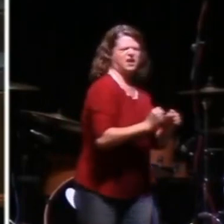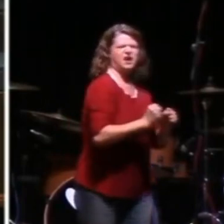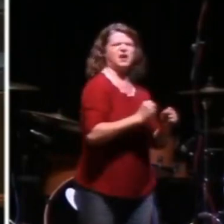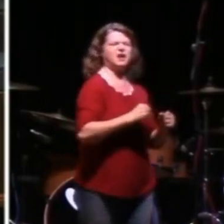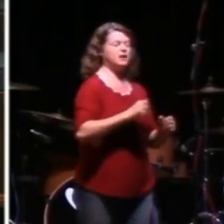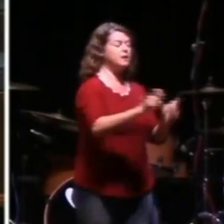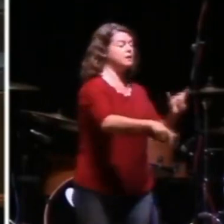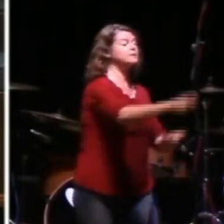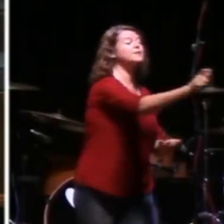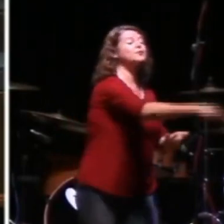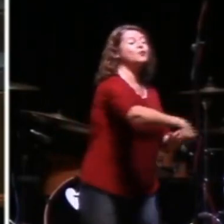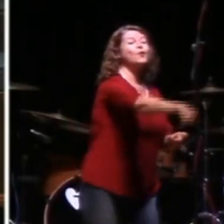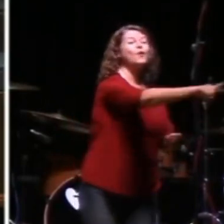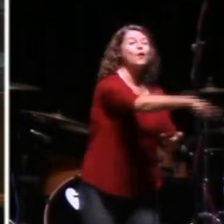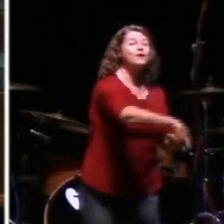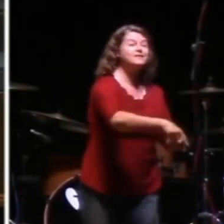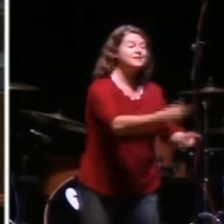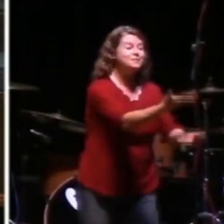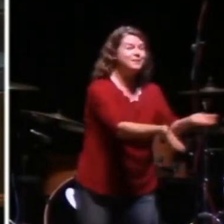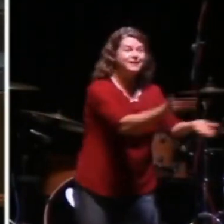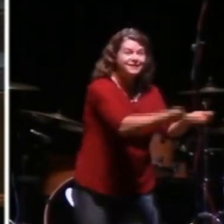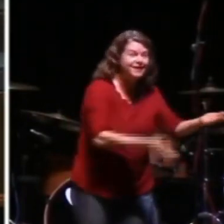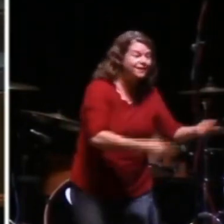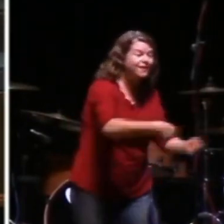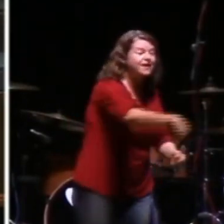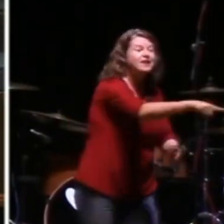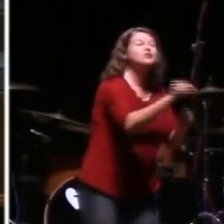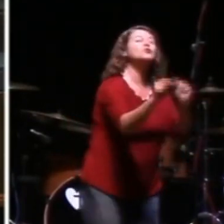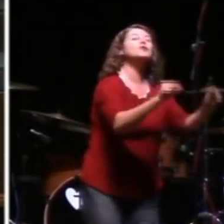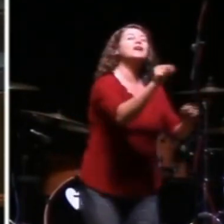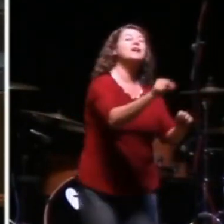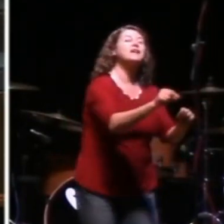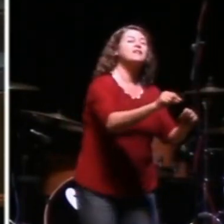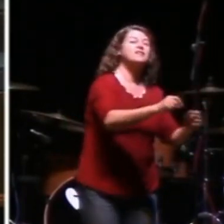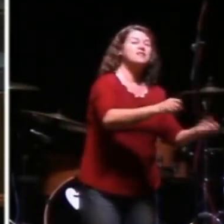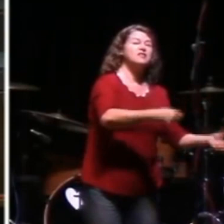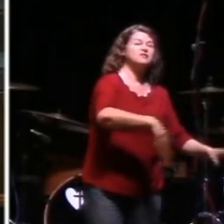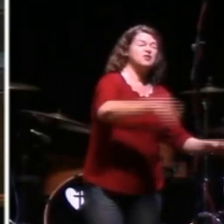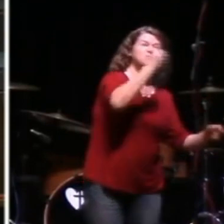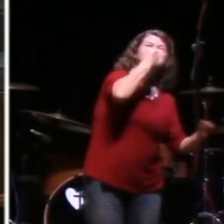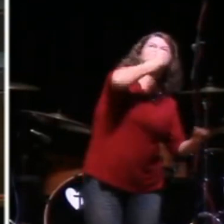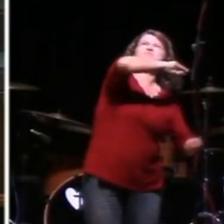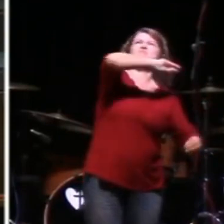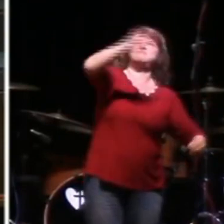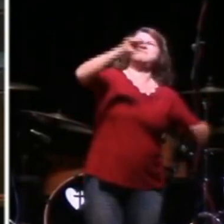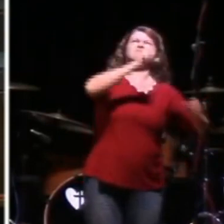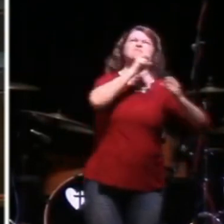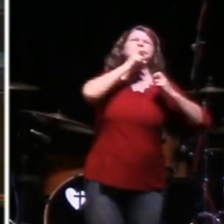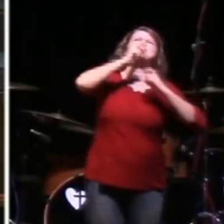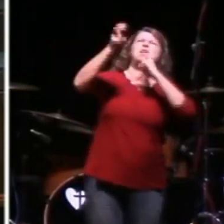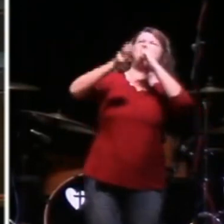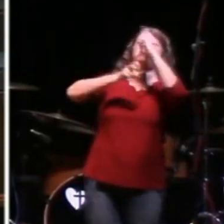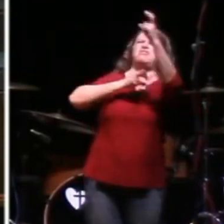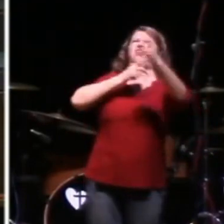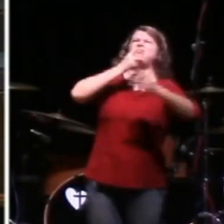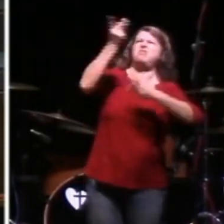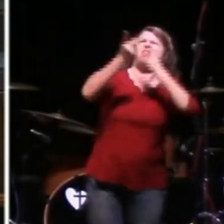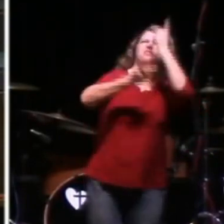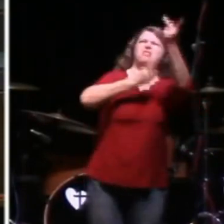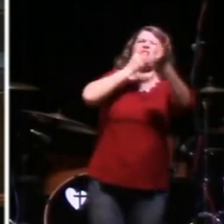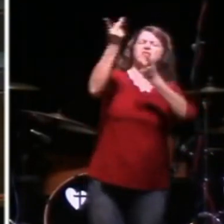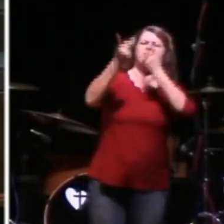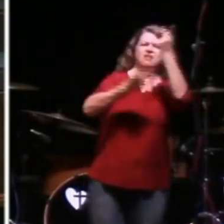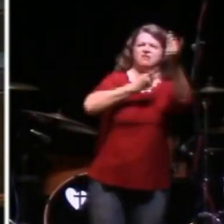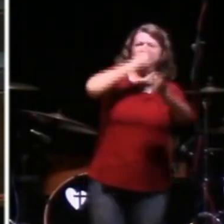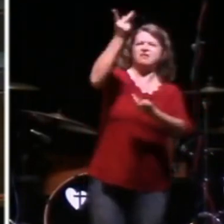eles em vez de se arrepender eles vão baixo queimar a contra deus é gente é que fica zangado por dentro com deus